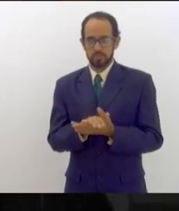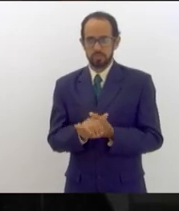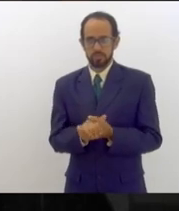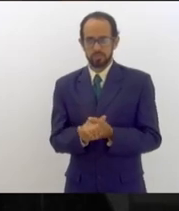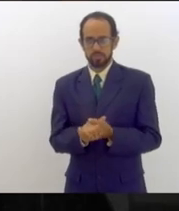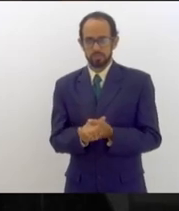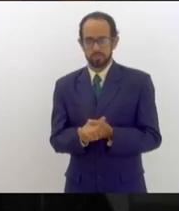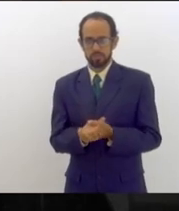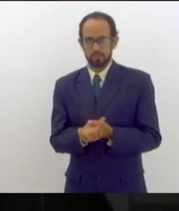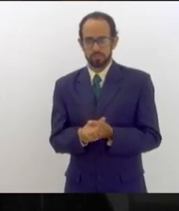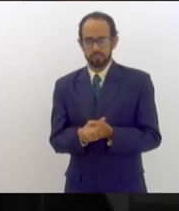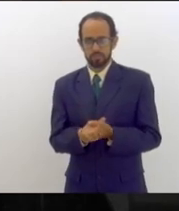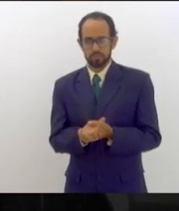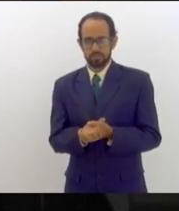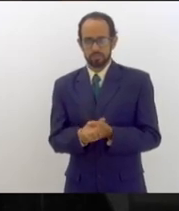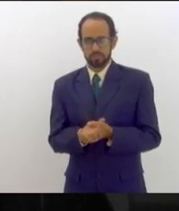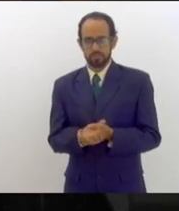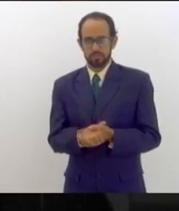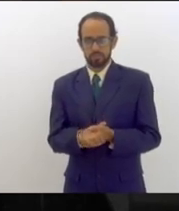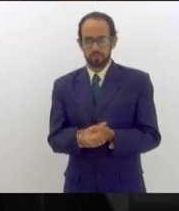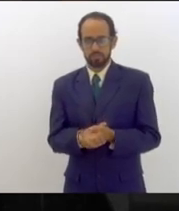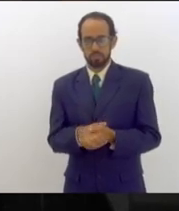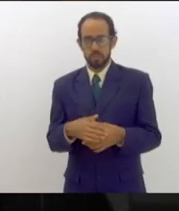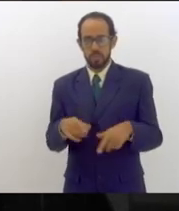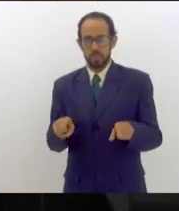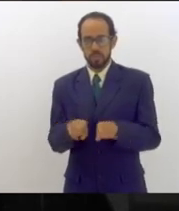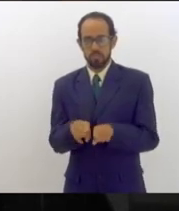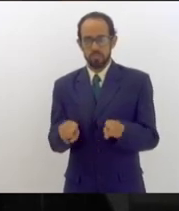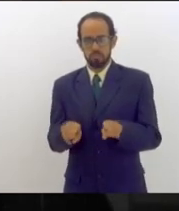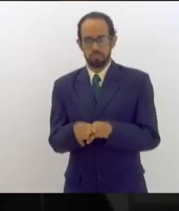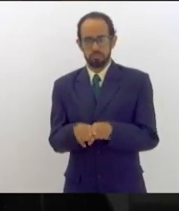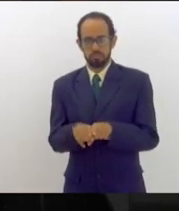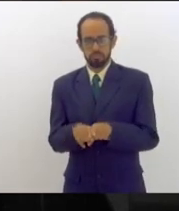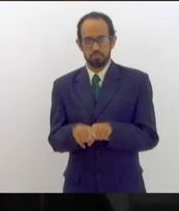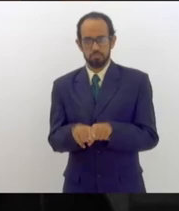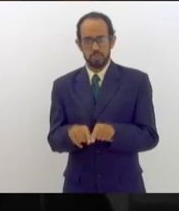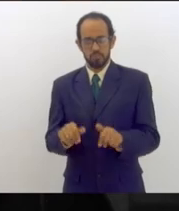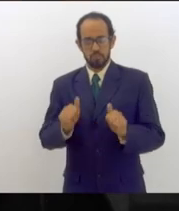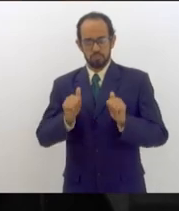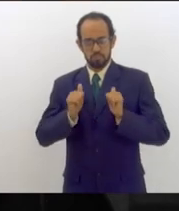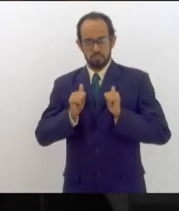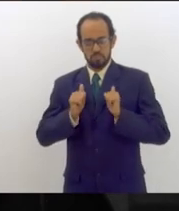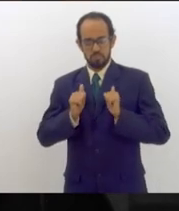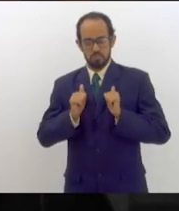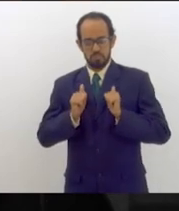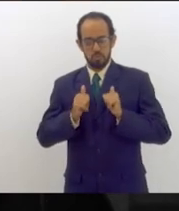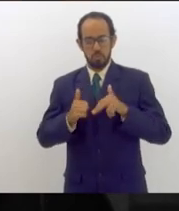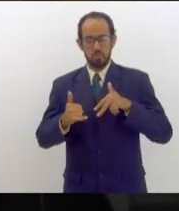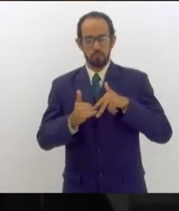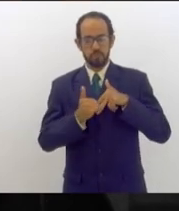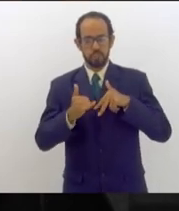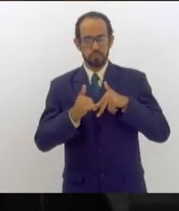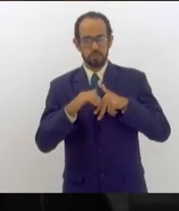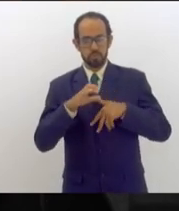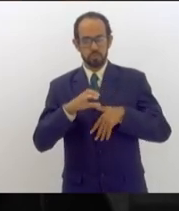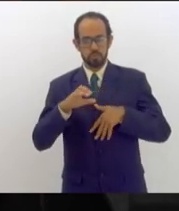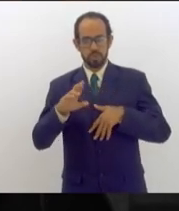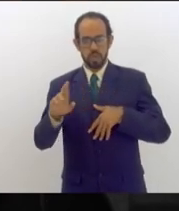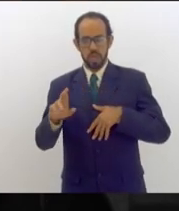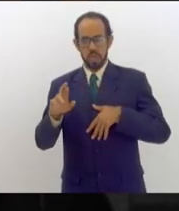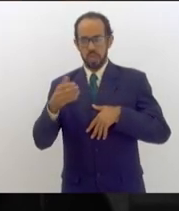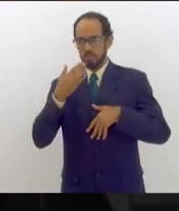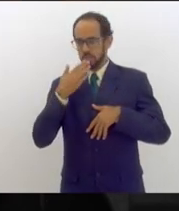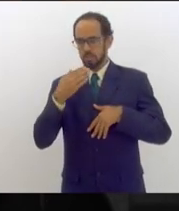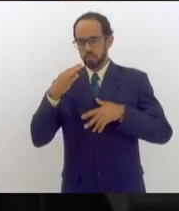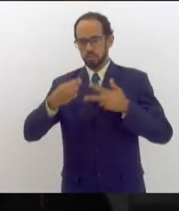fez chamada pública e se colocou numa situação de refém da CCR empurrando para o judiciário a